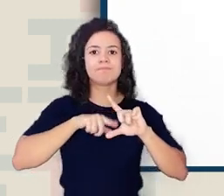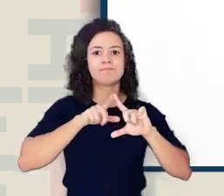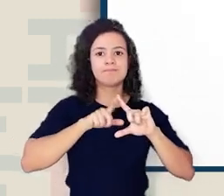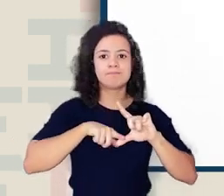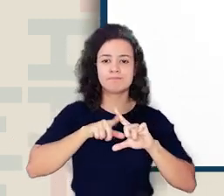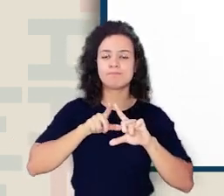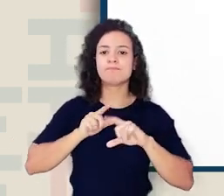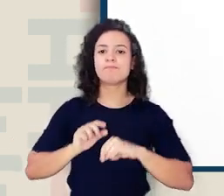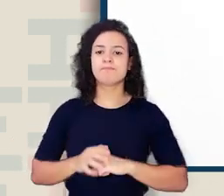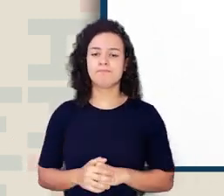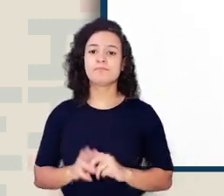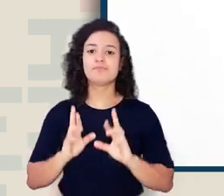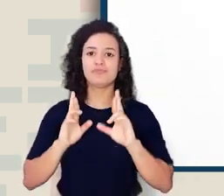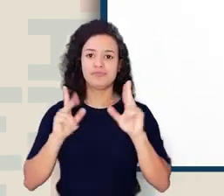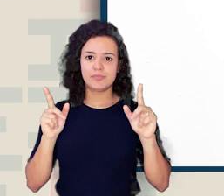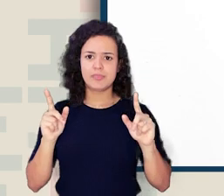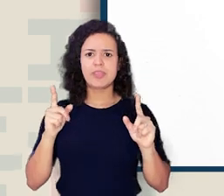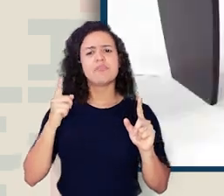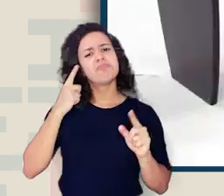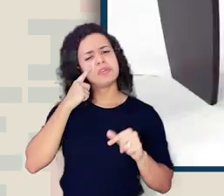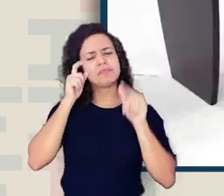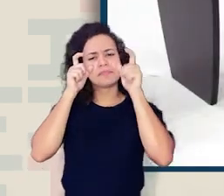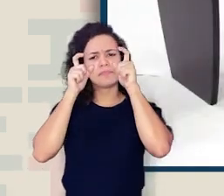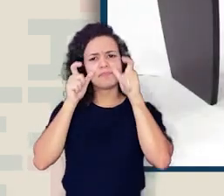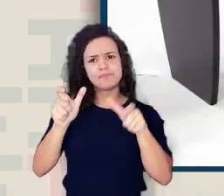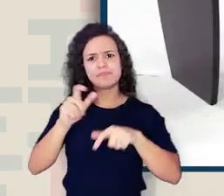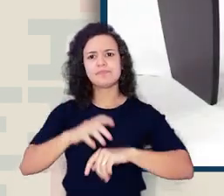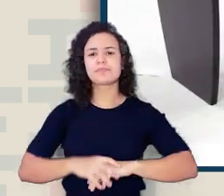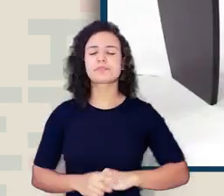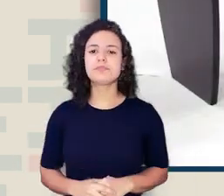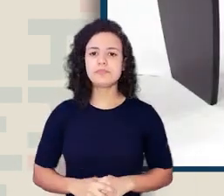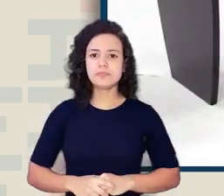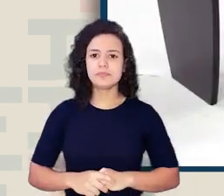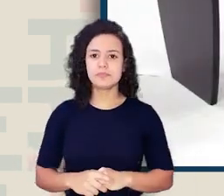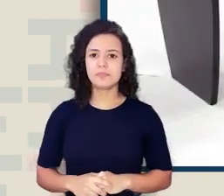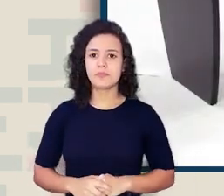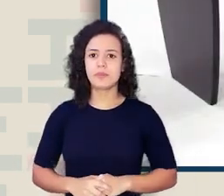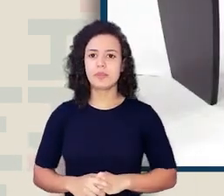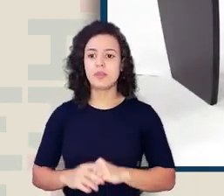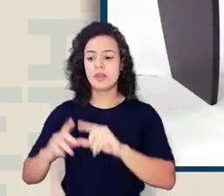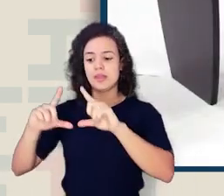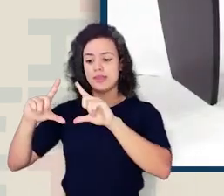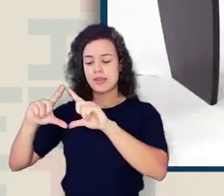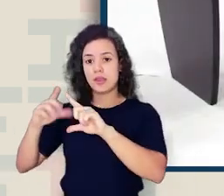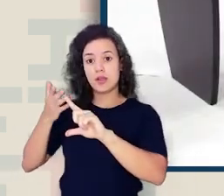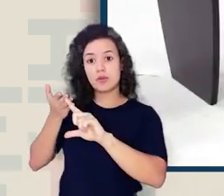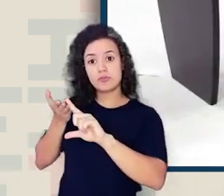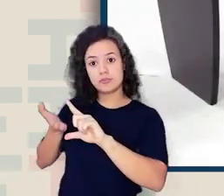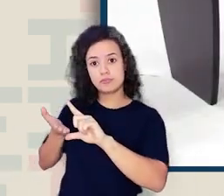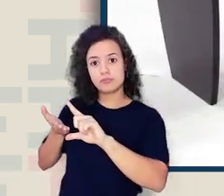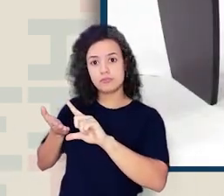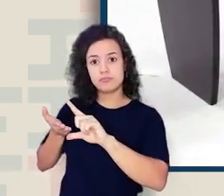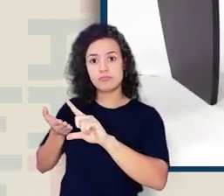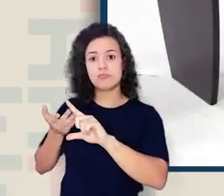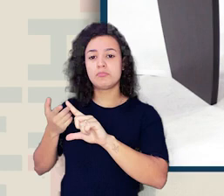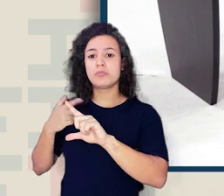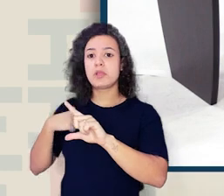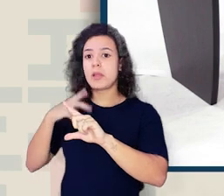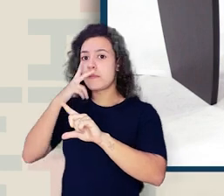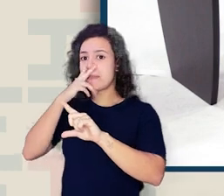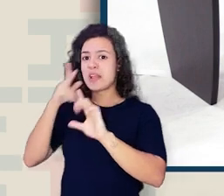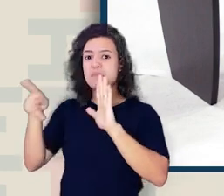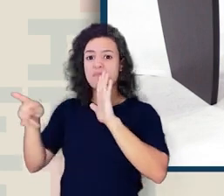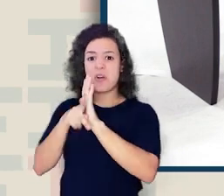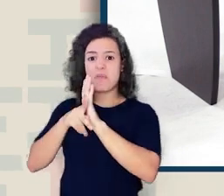Olha só que interessante. Triângulo de alumínio não tem